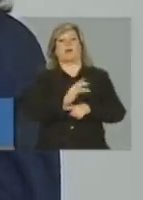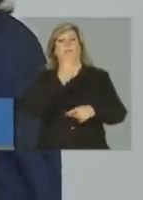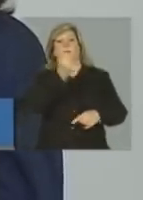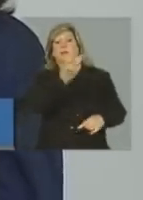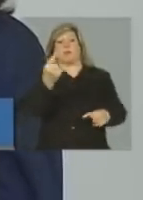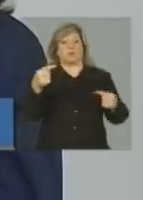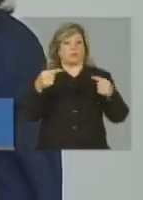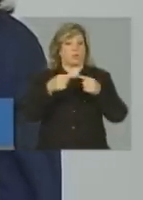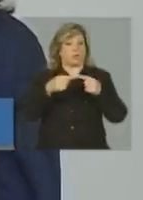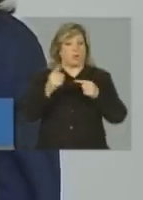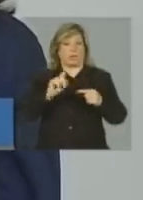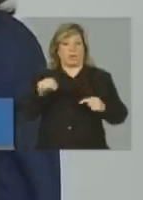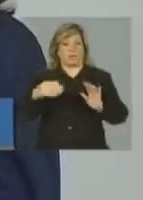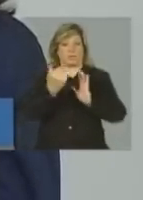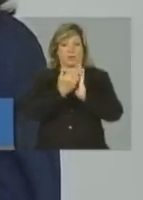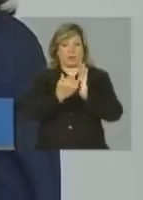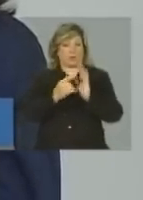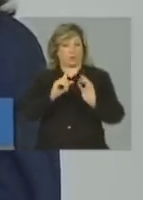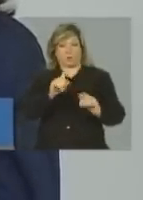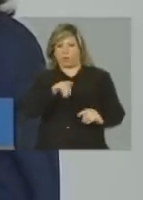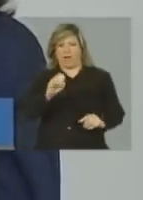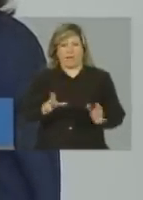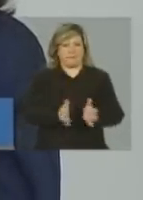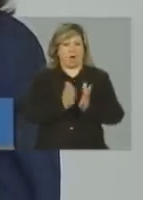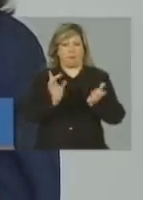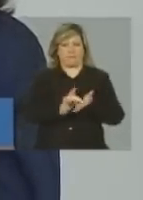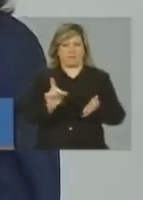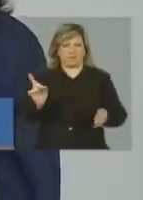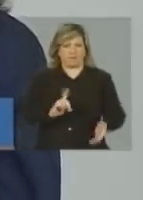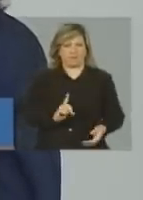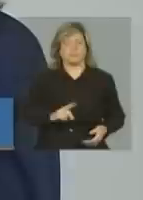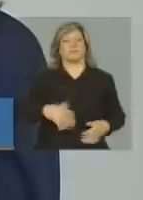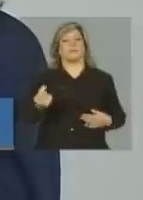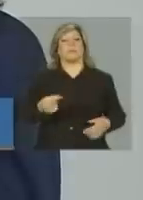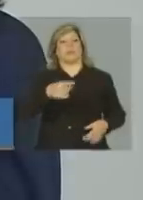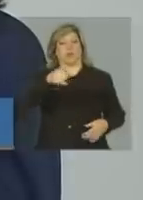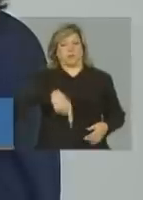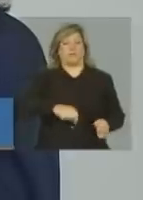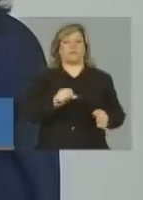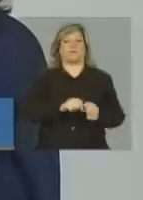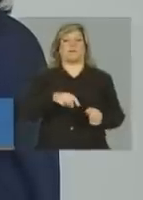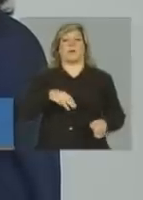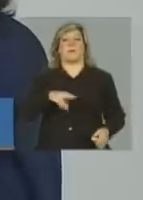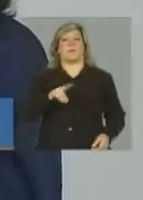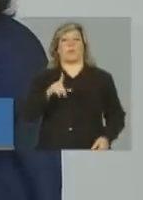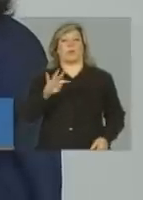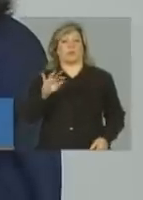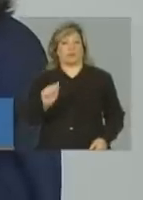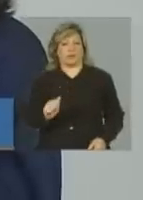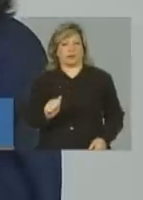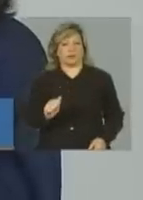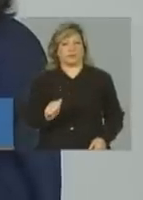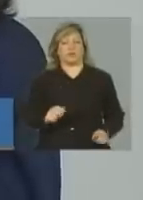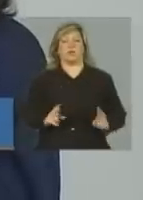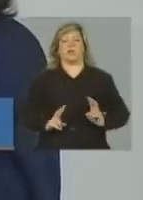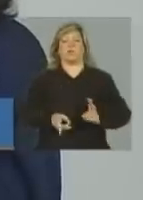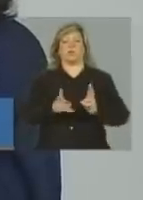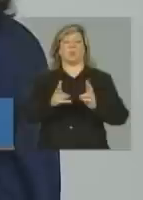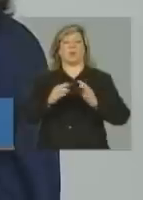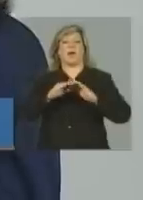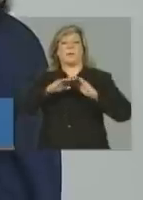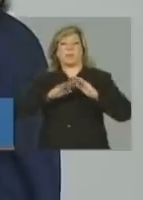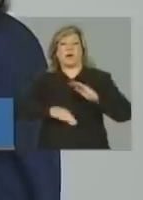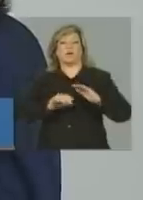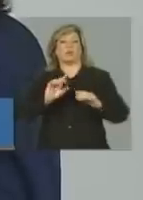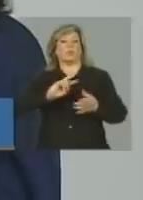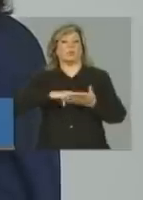tenha perfil para o programa, a cobrança é feita através de multa, nunca inferior ao dobro e limitada